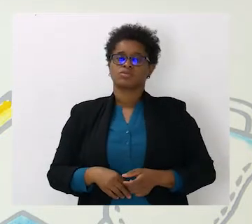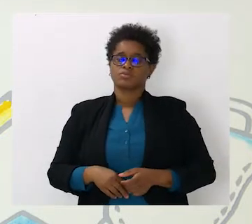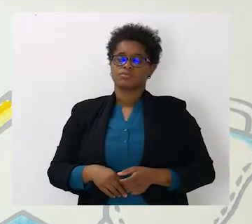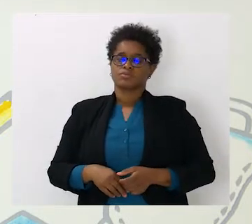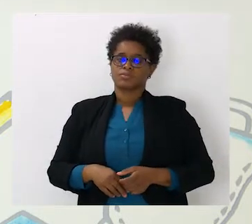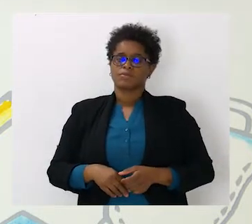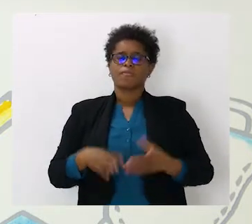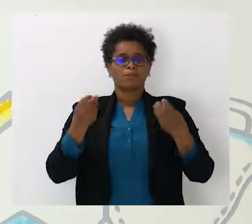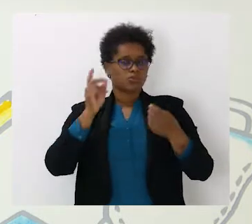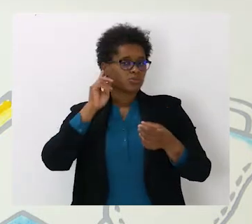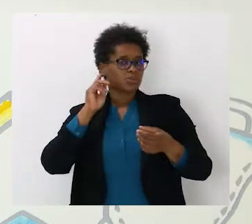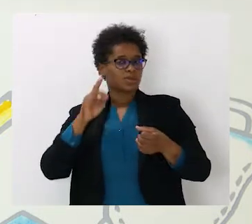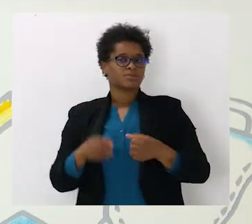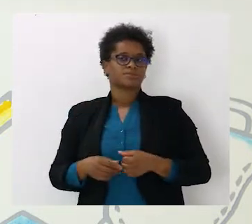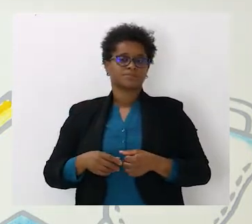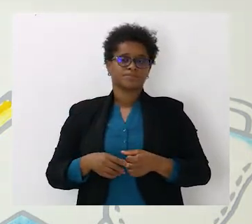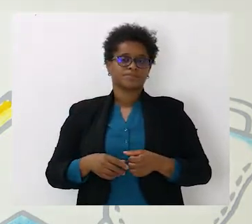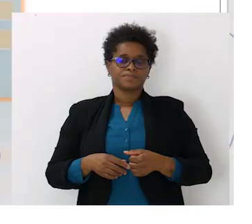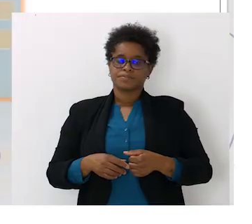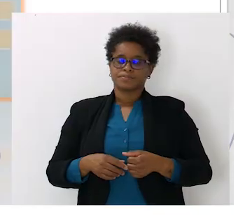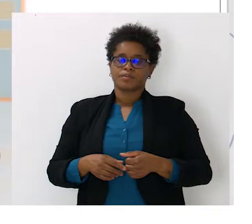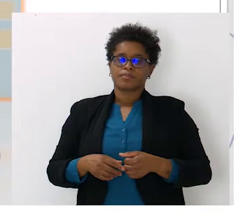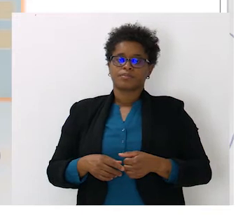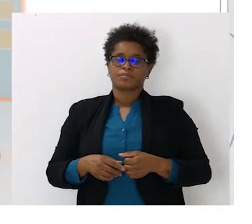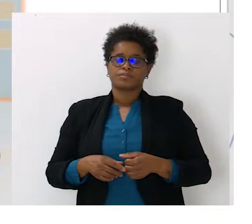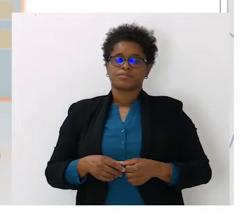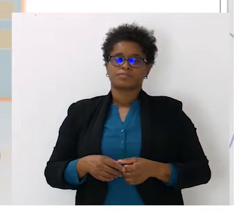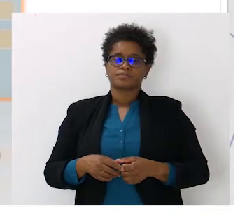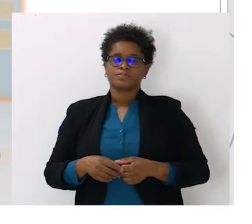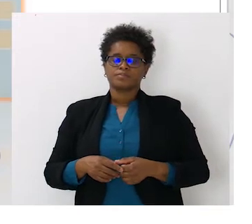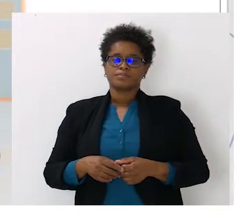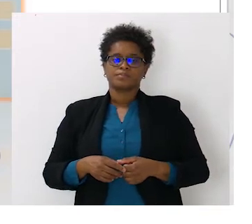religiosos. Muito importante. E